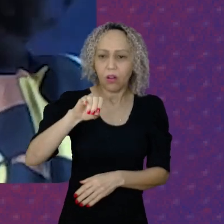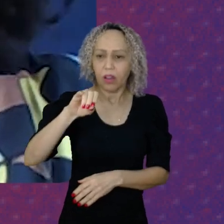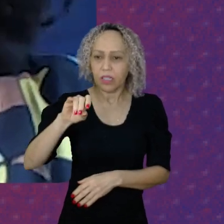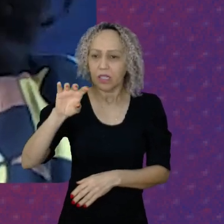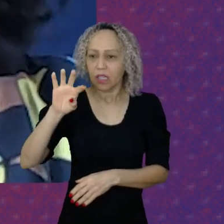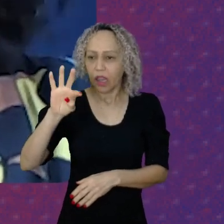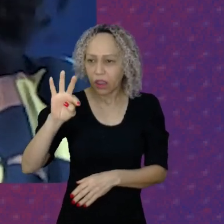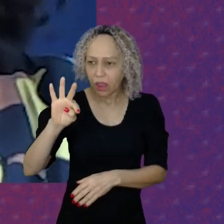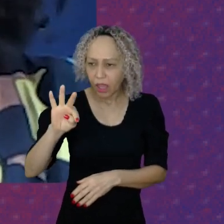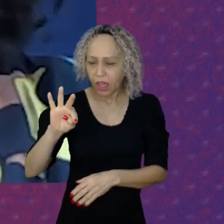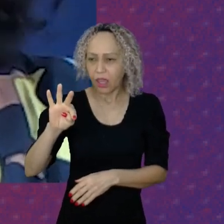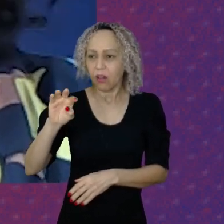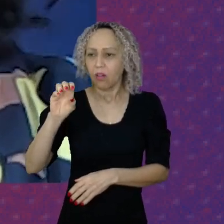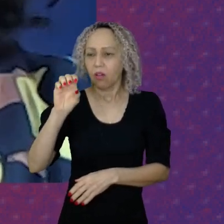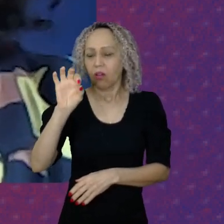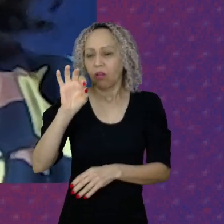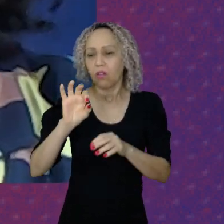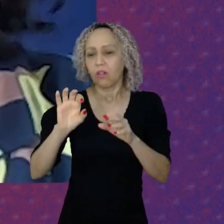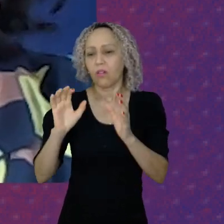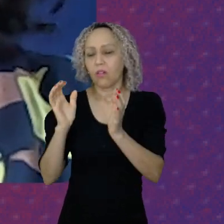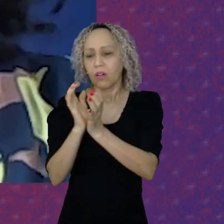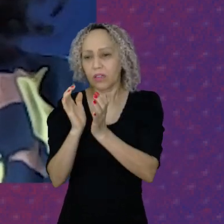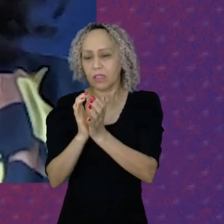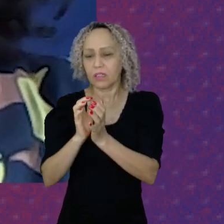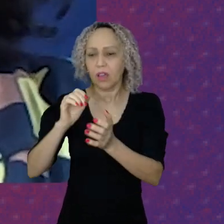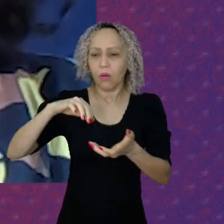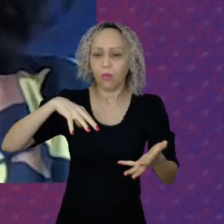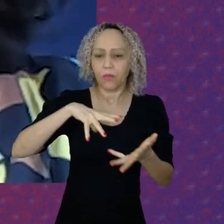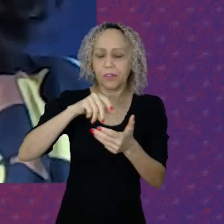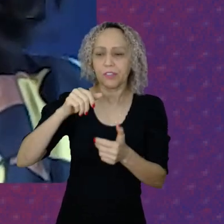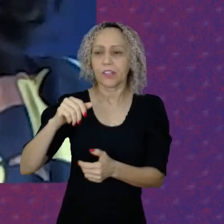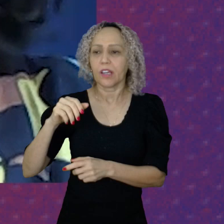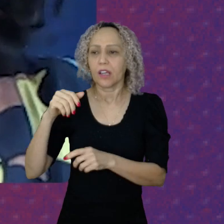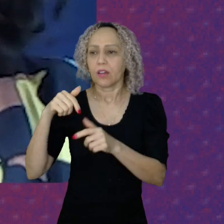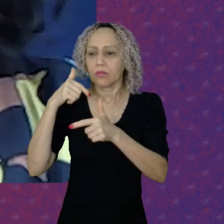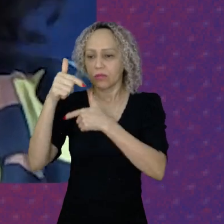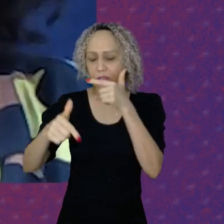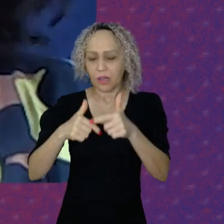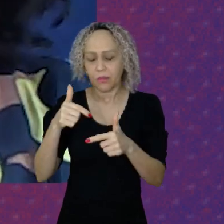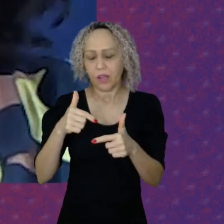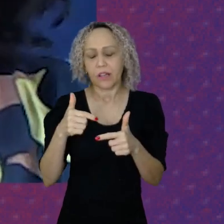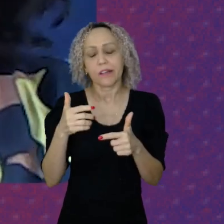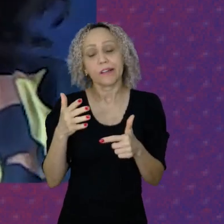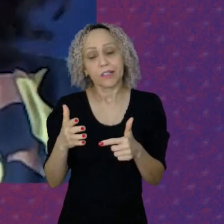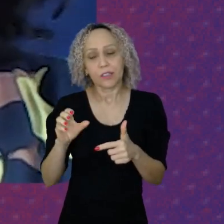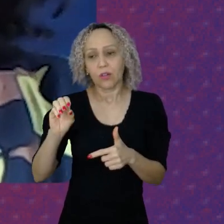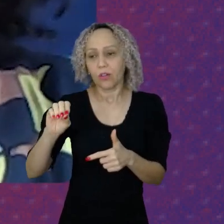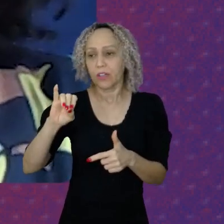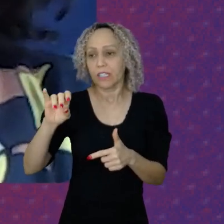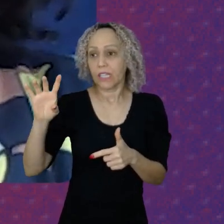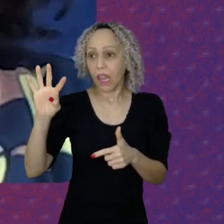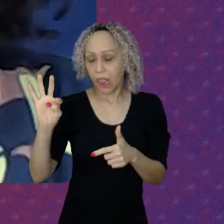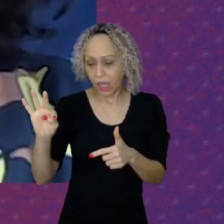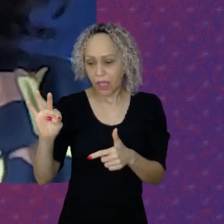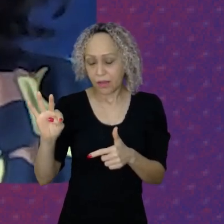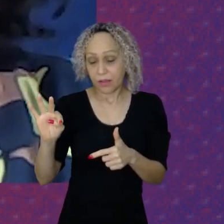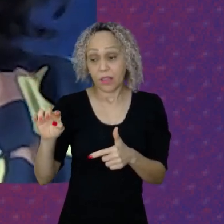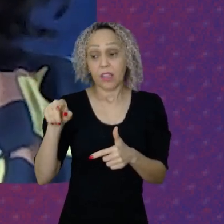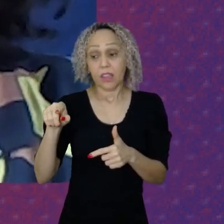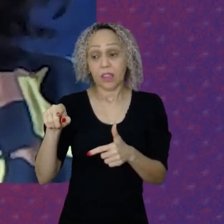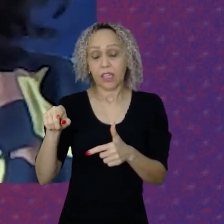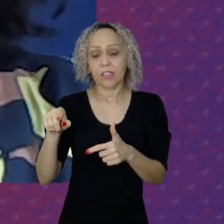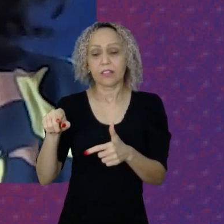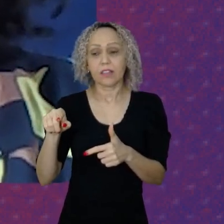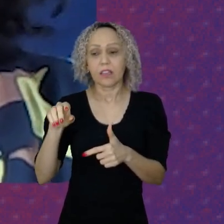que trata da eliminação da violência e do assédio no mundo do trabalho. Então, a